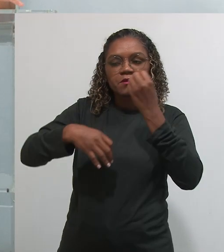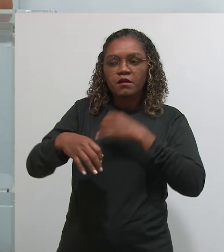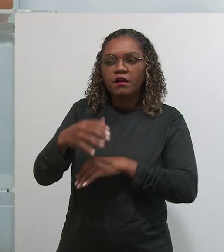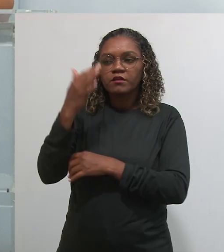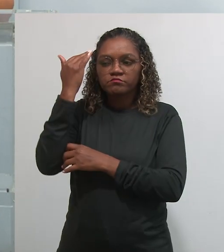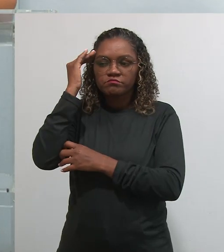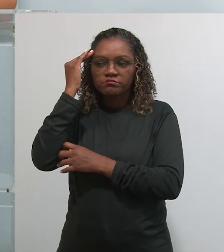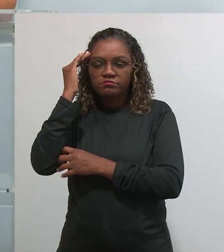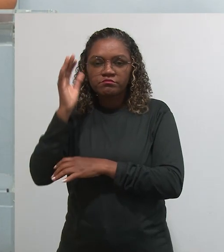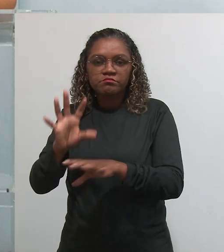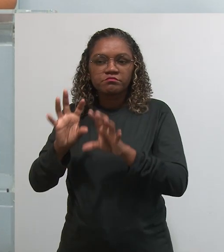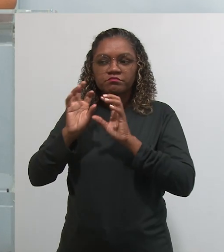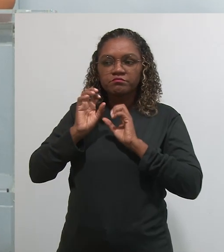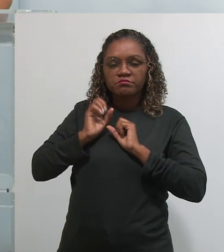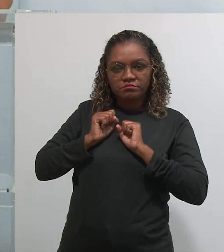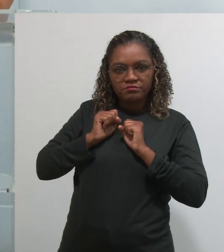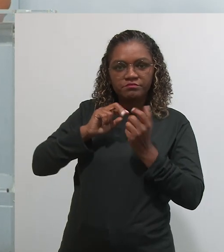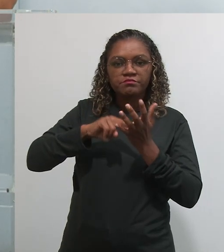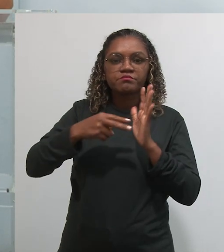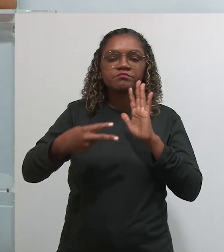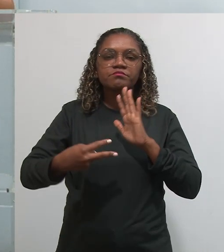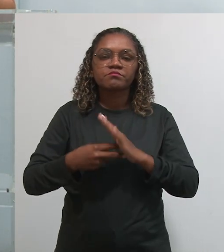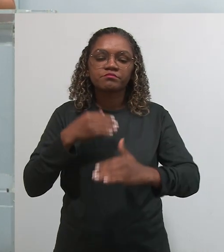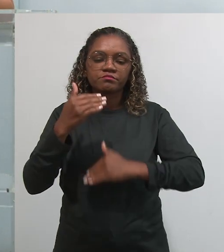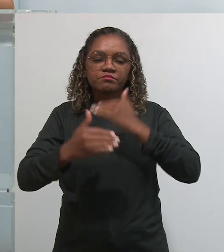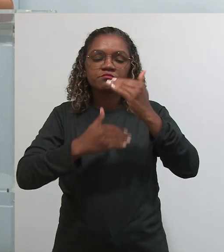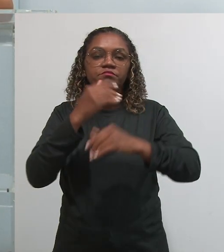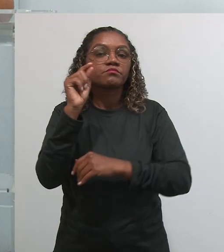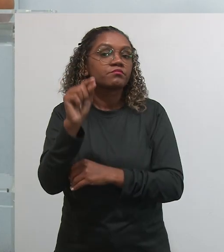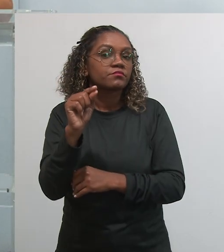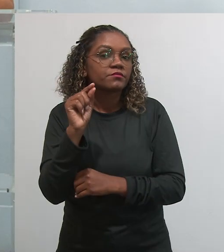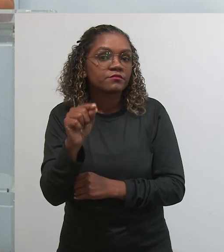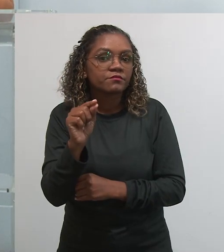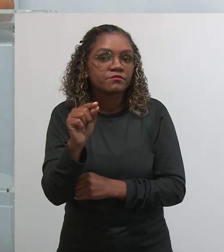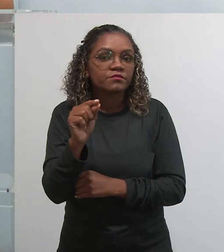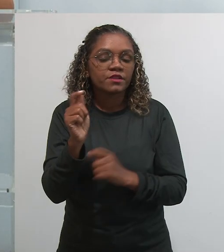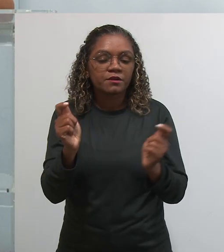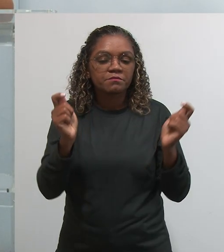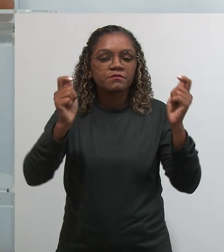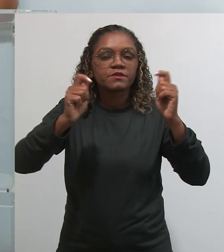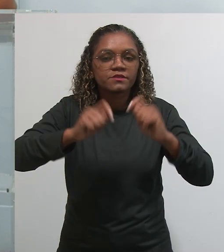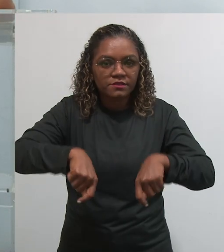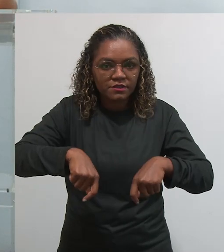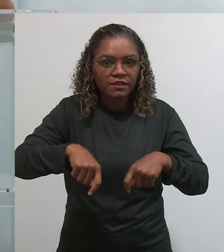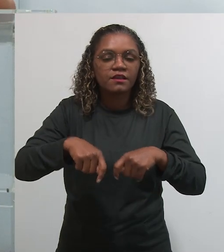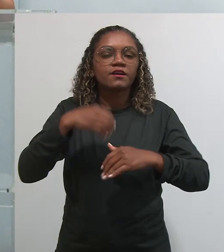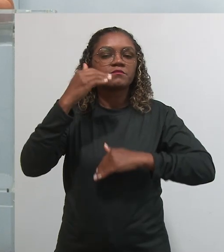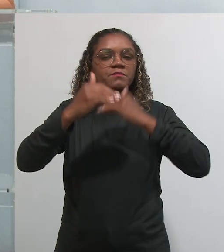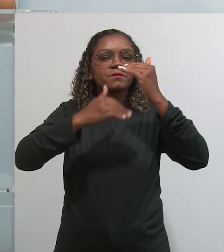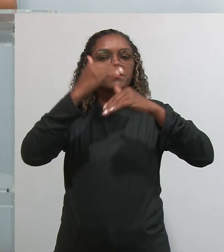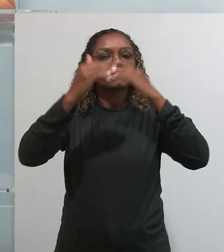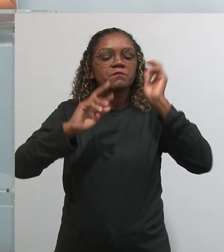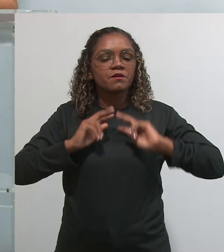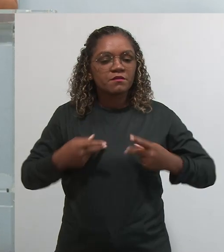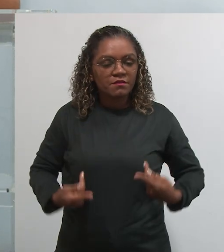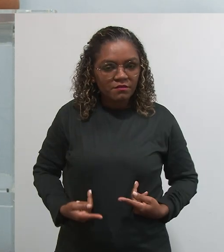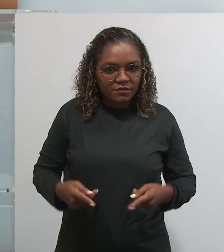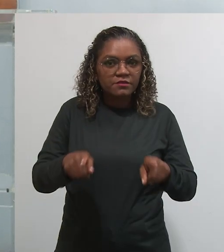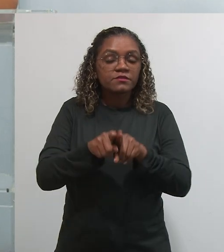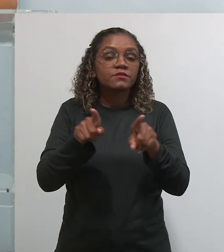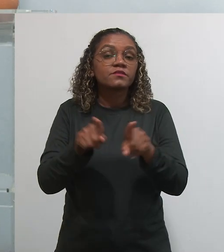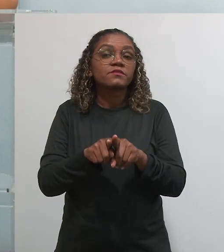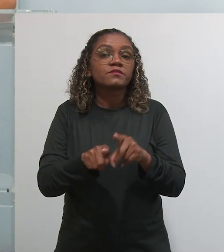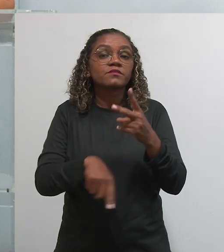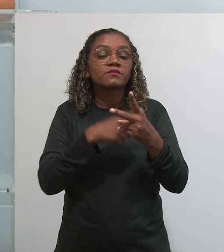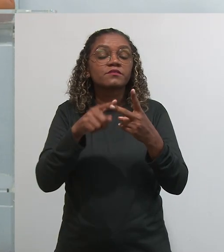que eu recebendo, eu estou desenvolvendo, sim, a minha capacidade de desenvolvimento humano, mas,